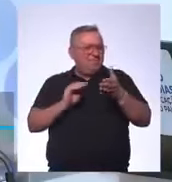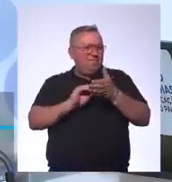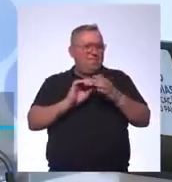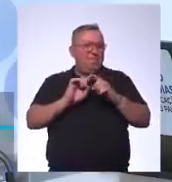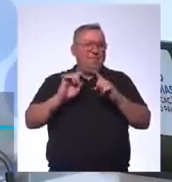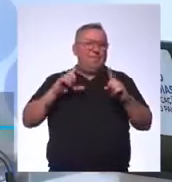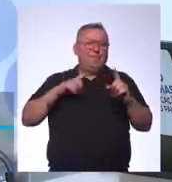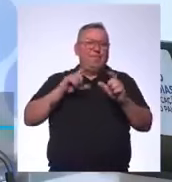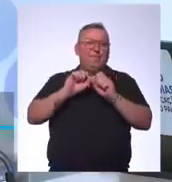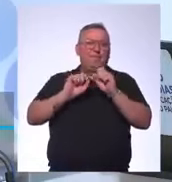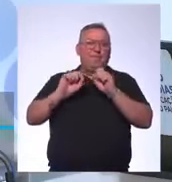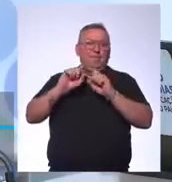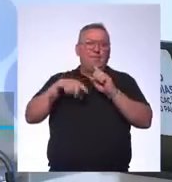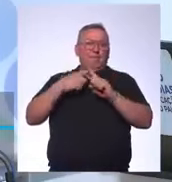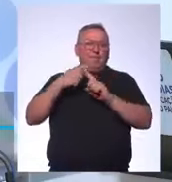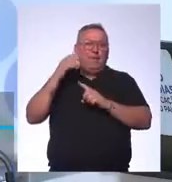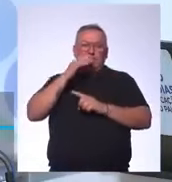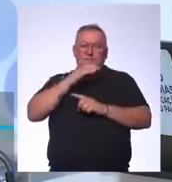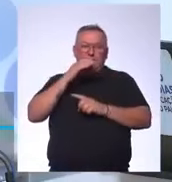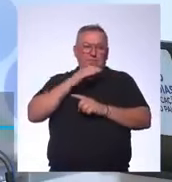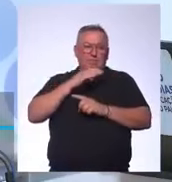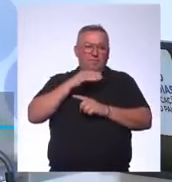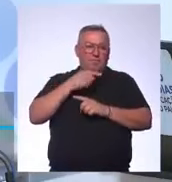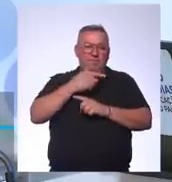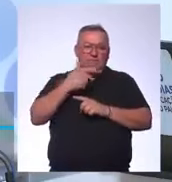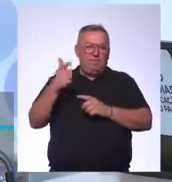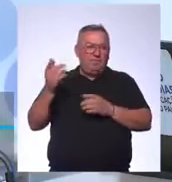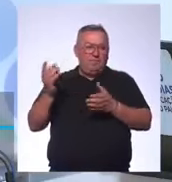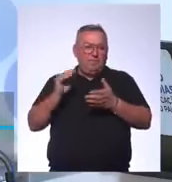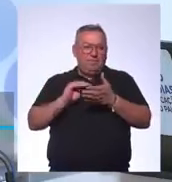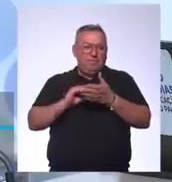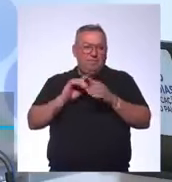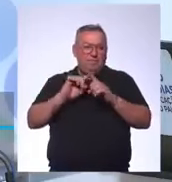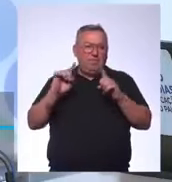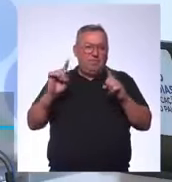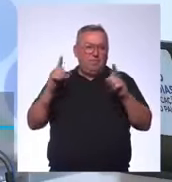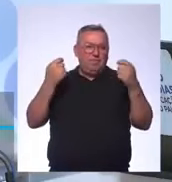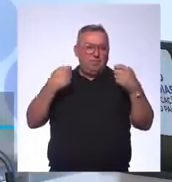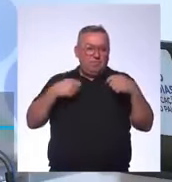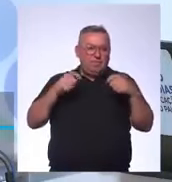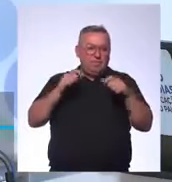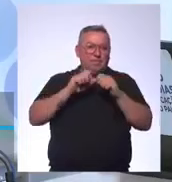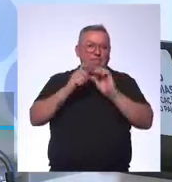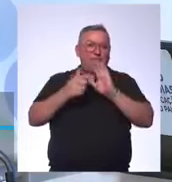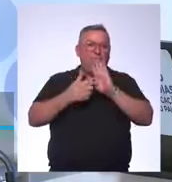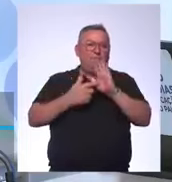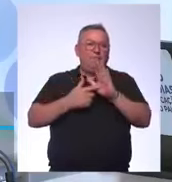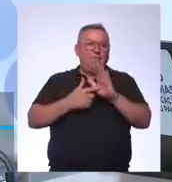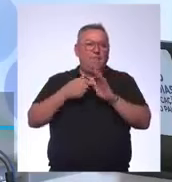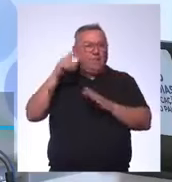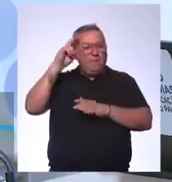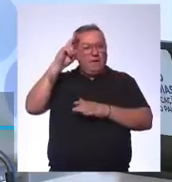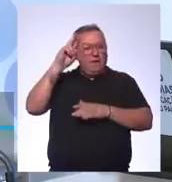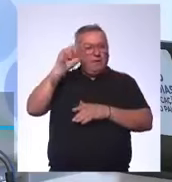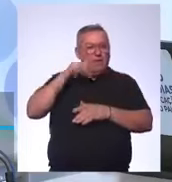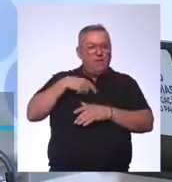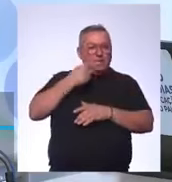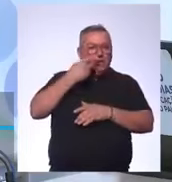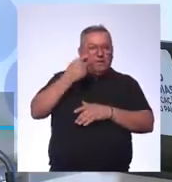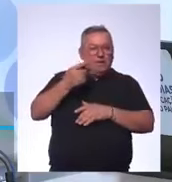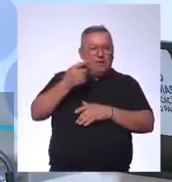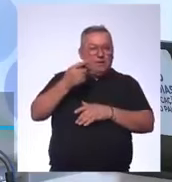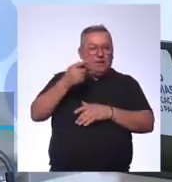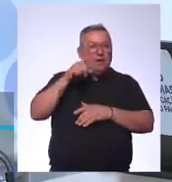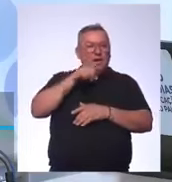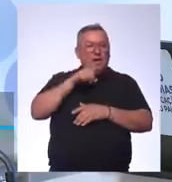aqui numa coisa mais rápida e não colocou. Mas a imagem precisa aparecer. E lembrem do que eu falei.